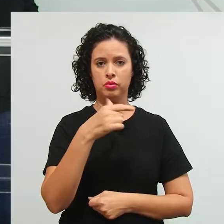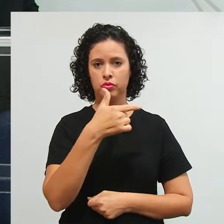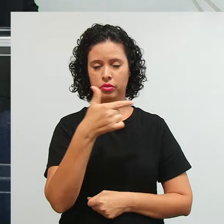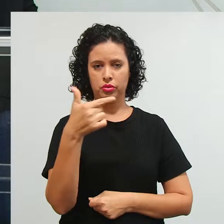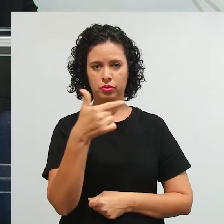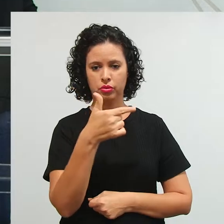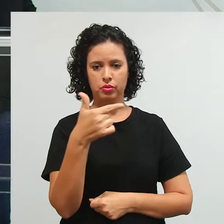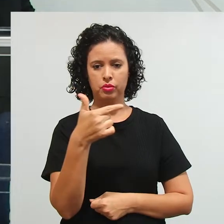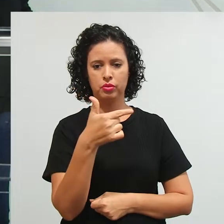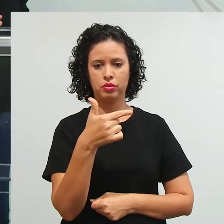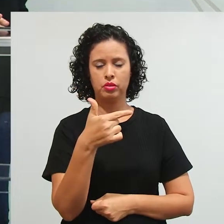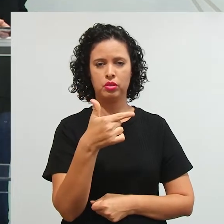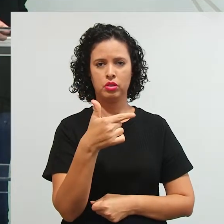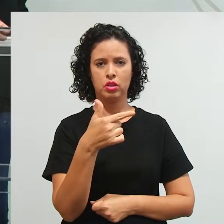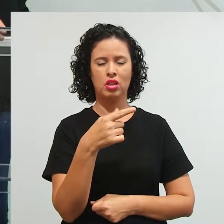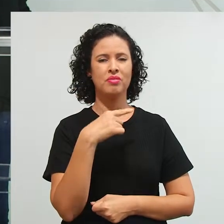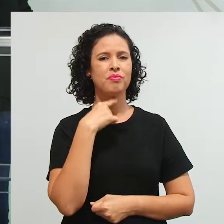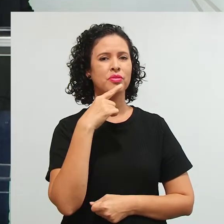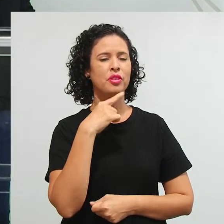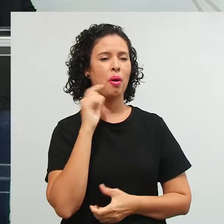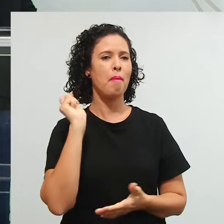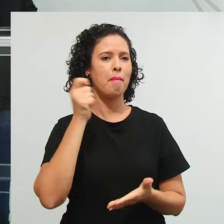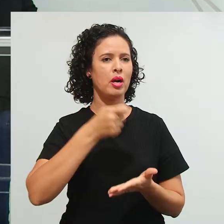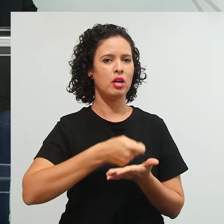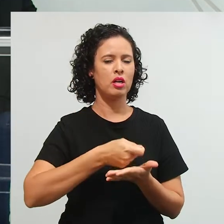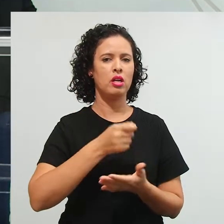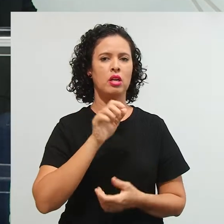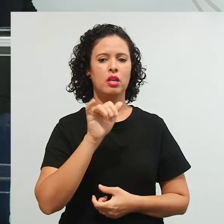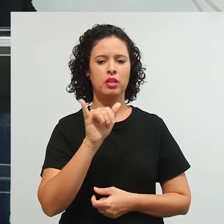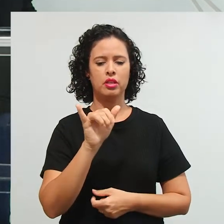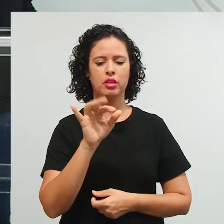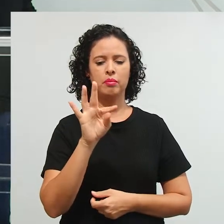exemplo, eu não consegui pagar o IPTU.